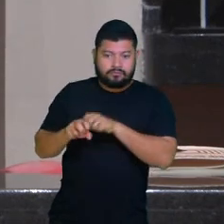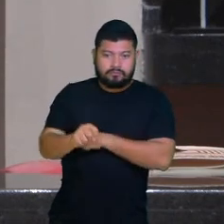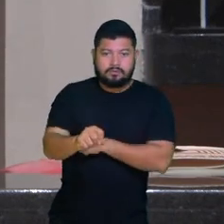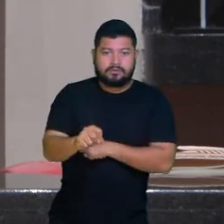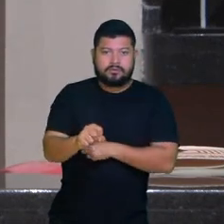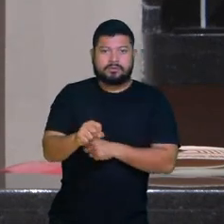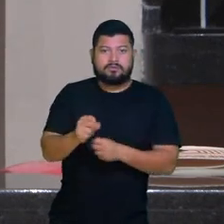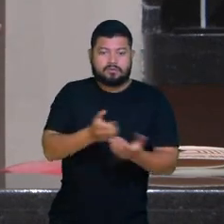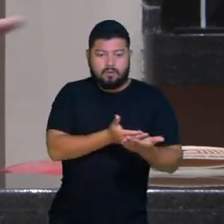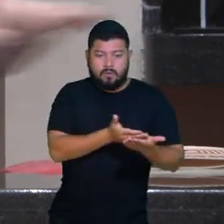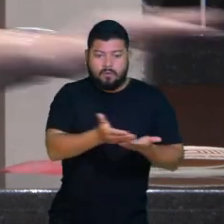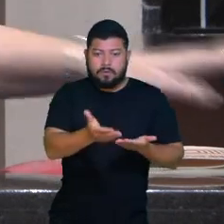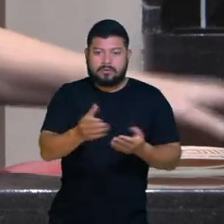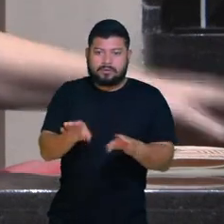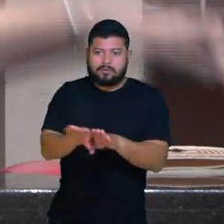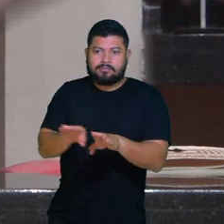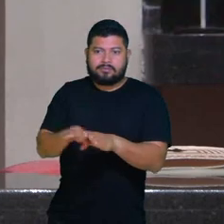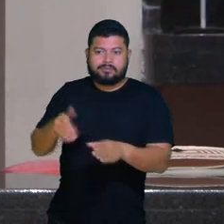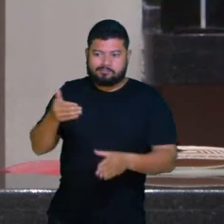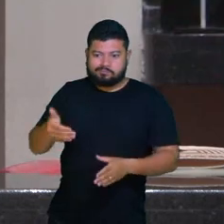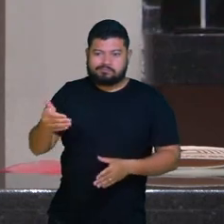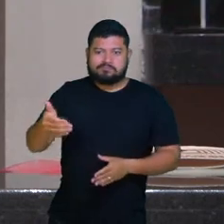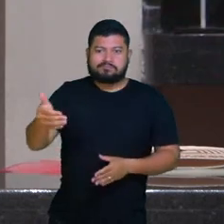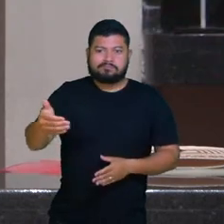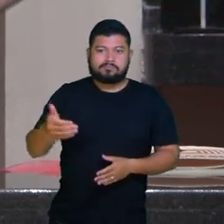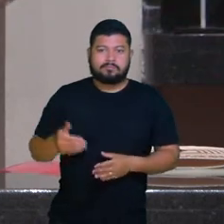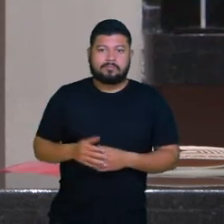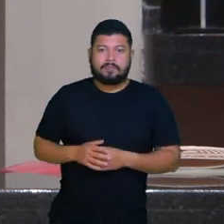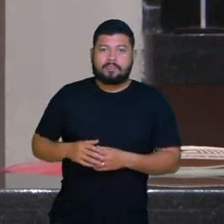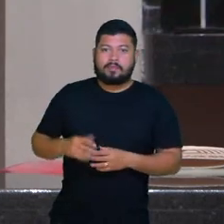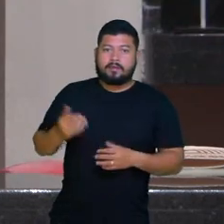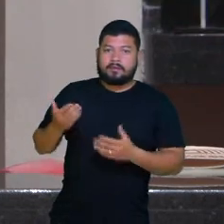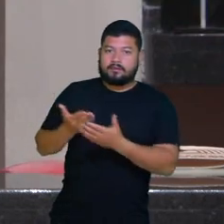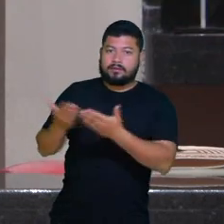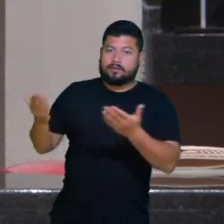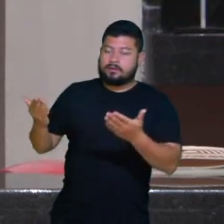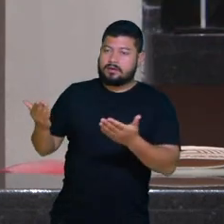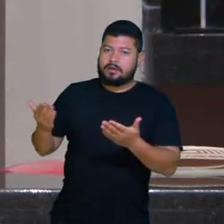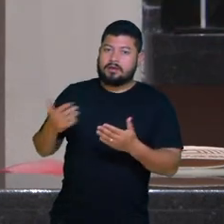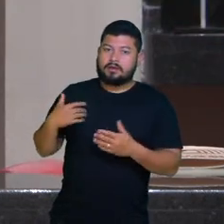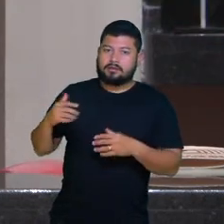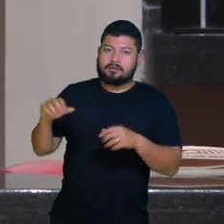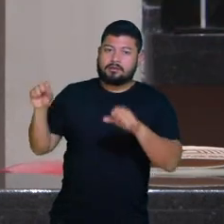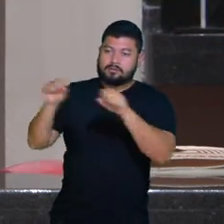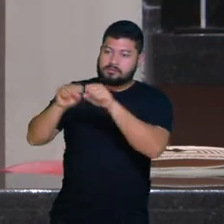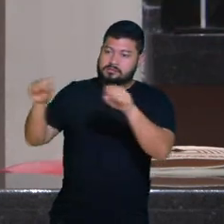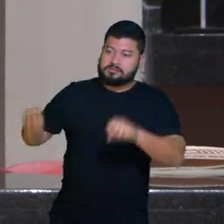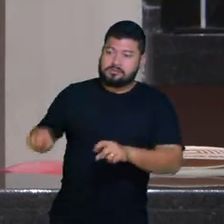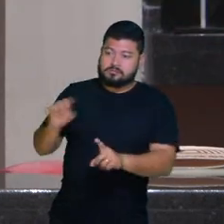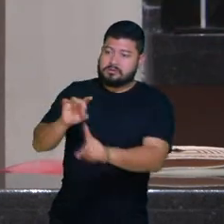não significa que as suas redes tenham os seus processos de formação porque tem a sua autonomia cada um tem a sua